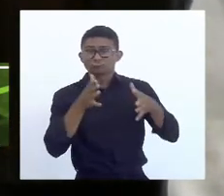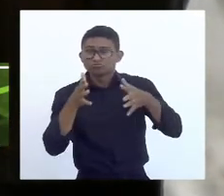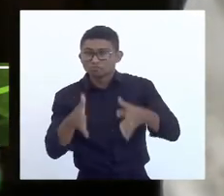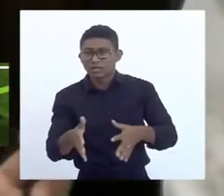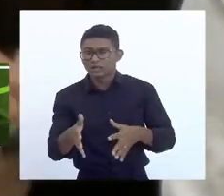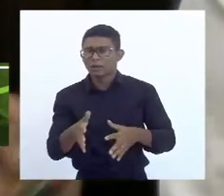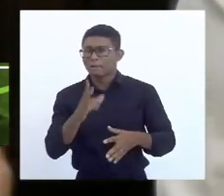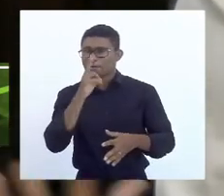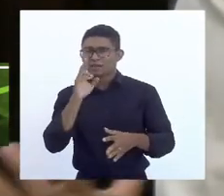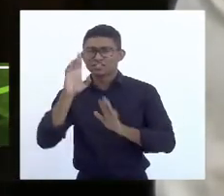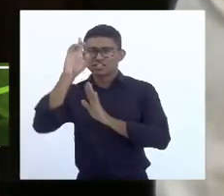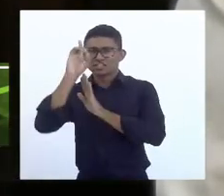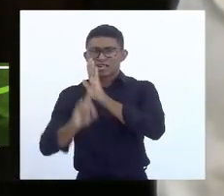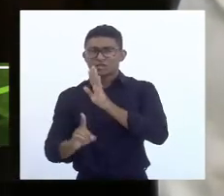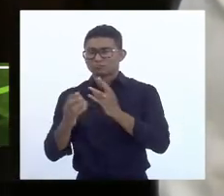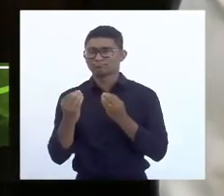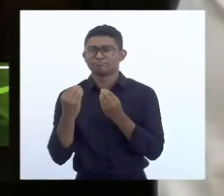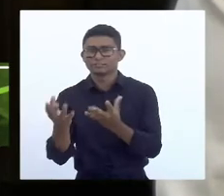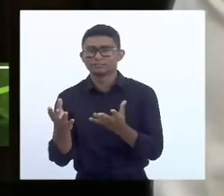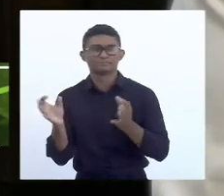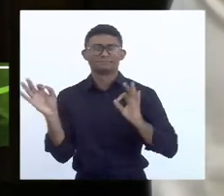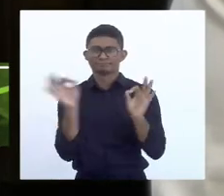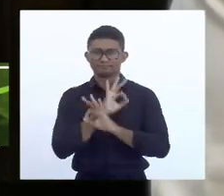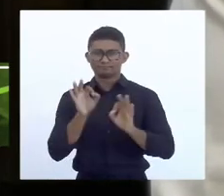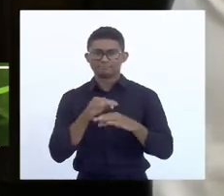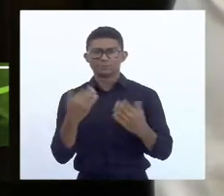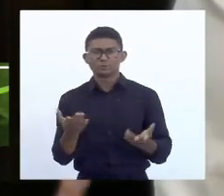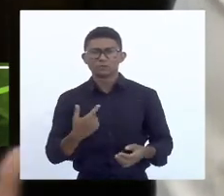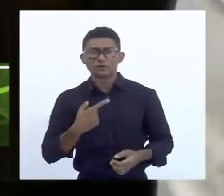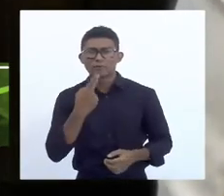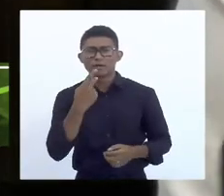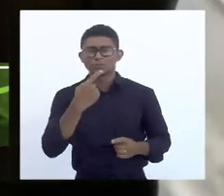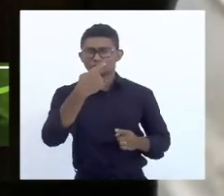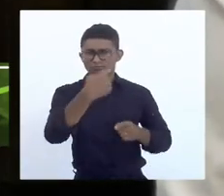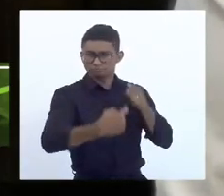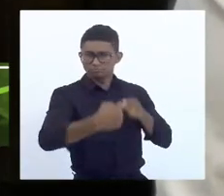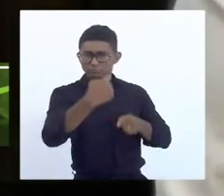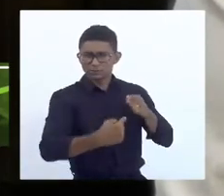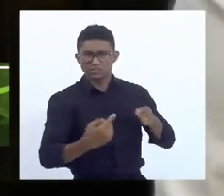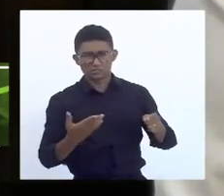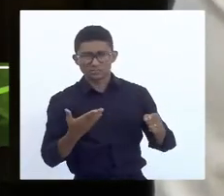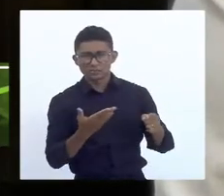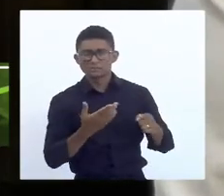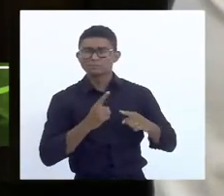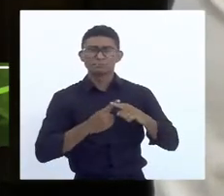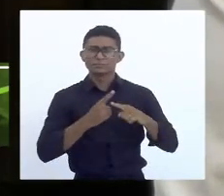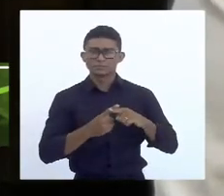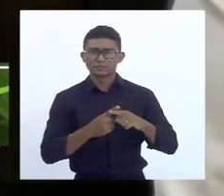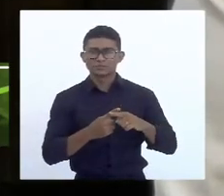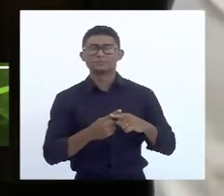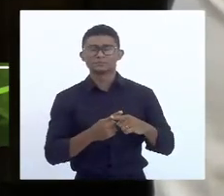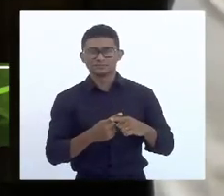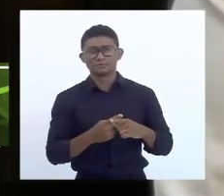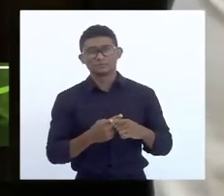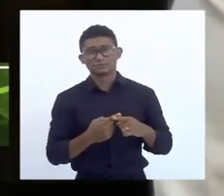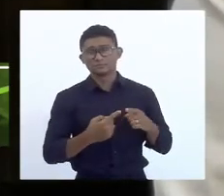armado. E eu falo da política concreta porque, embora essa seja política concreta, essa é